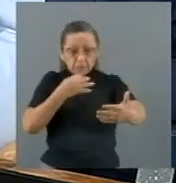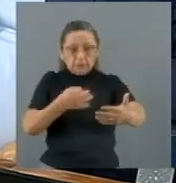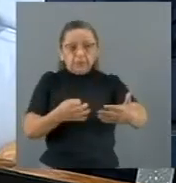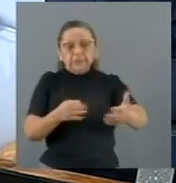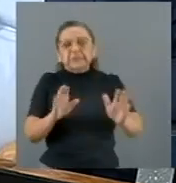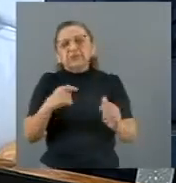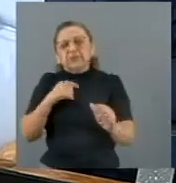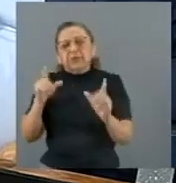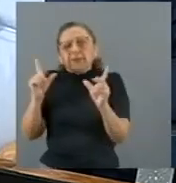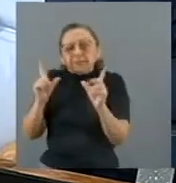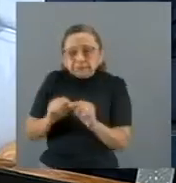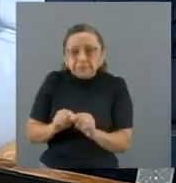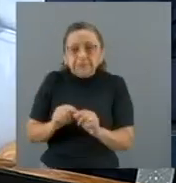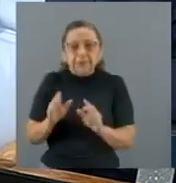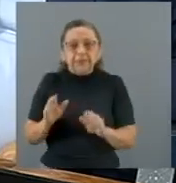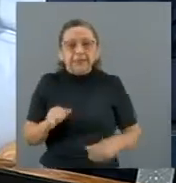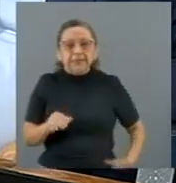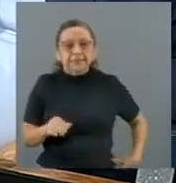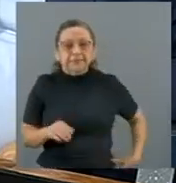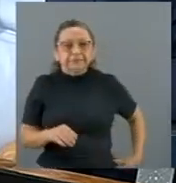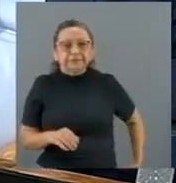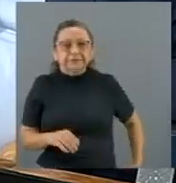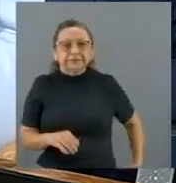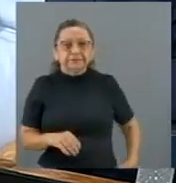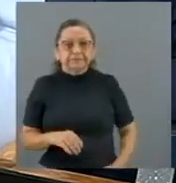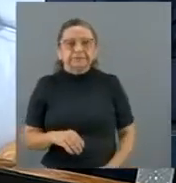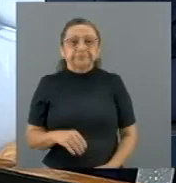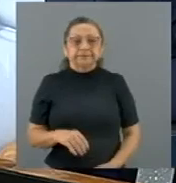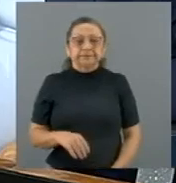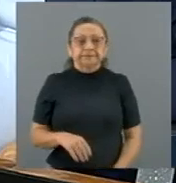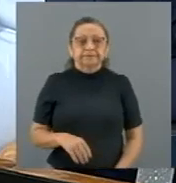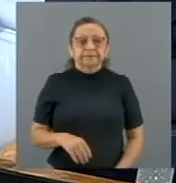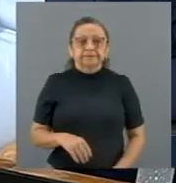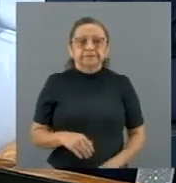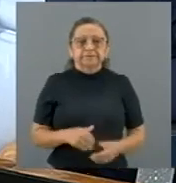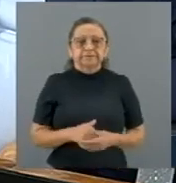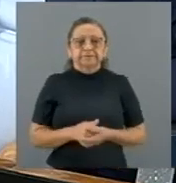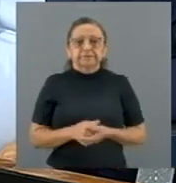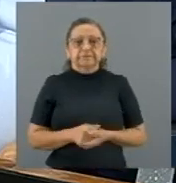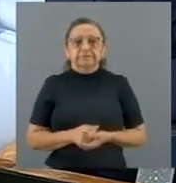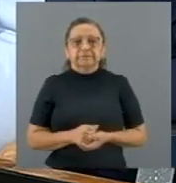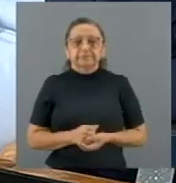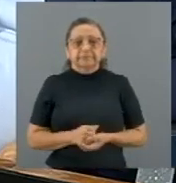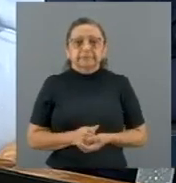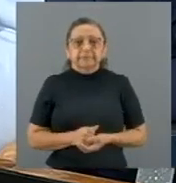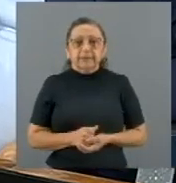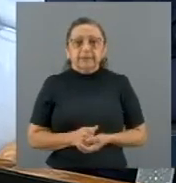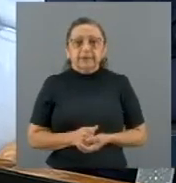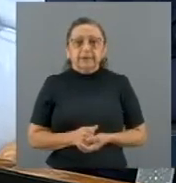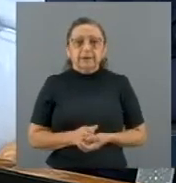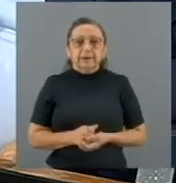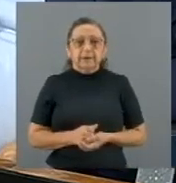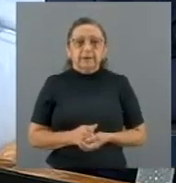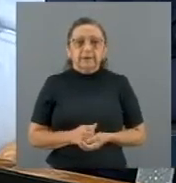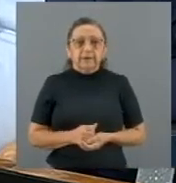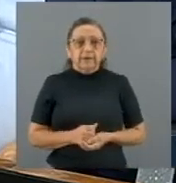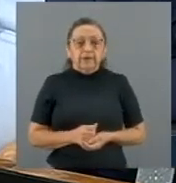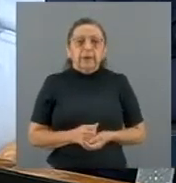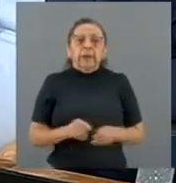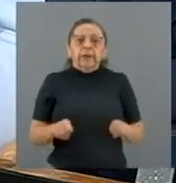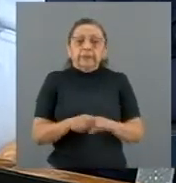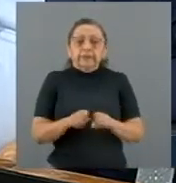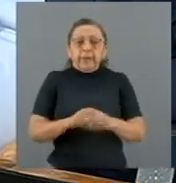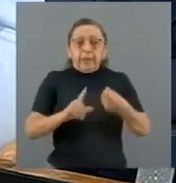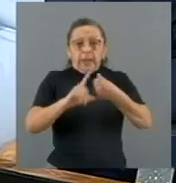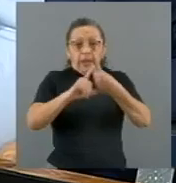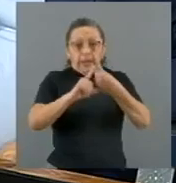senador. Sei que Vossa Excelência está sensibilizado com os temas que levantei, mas é o artigo